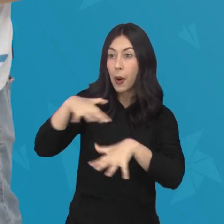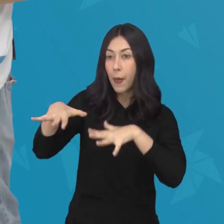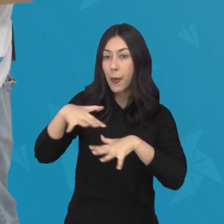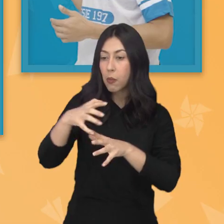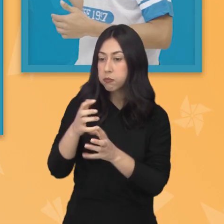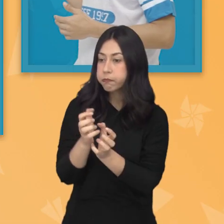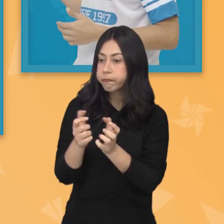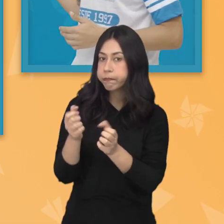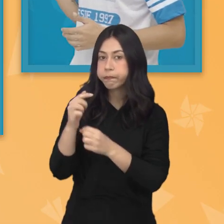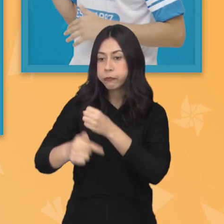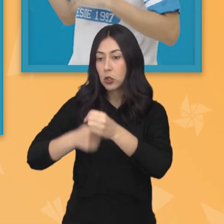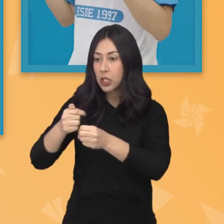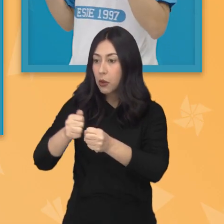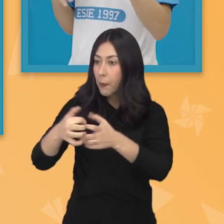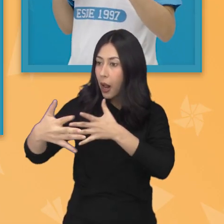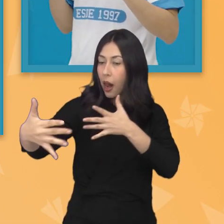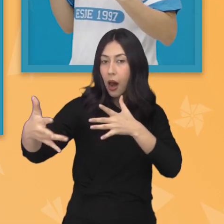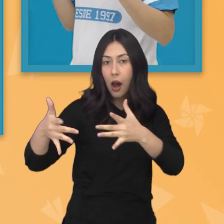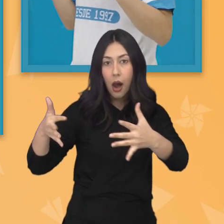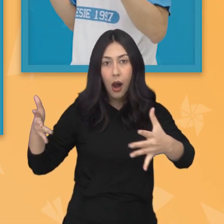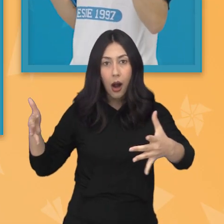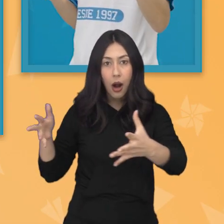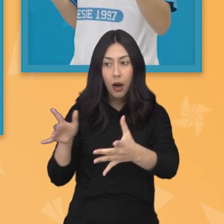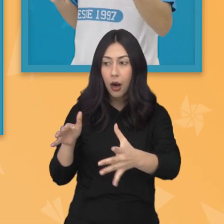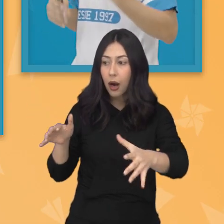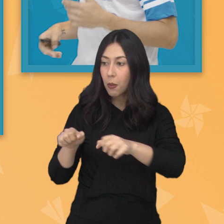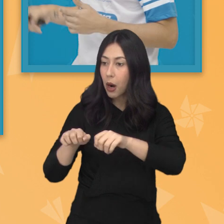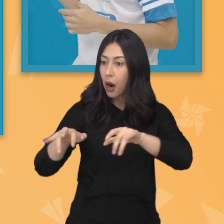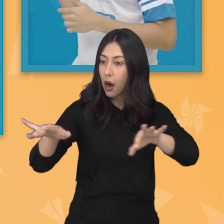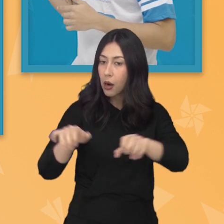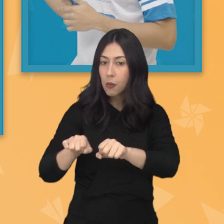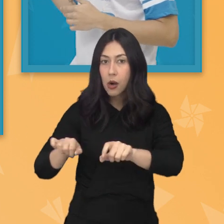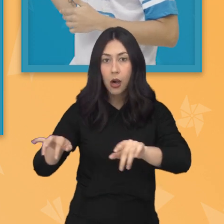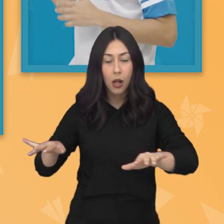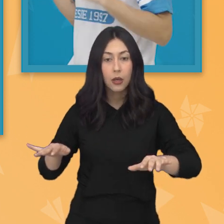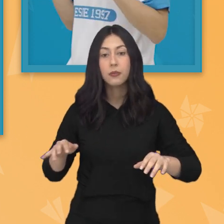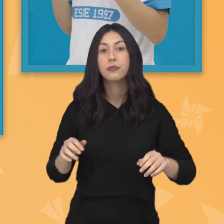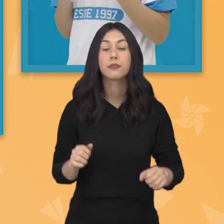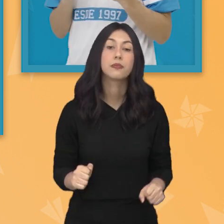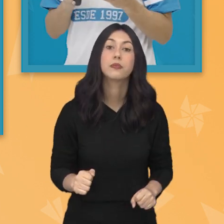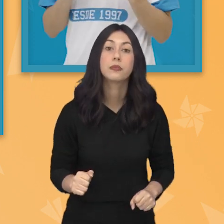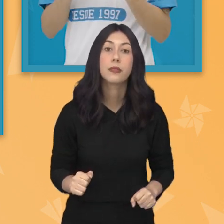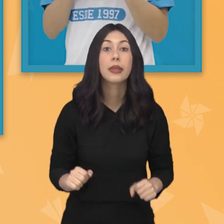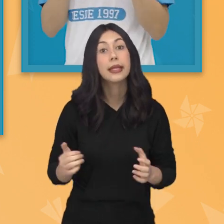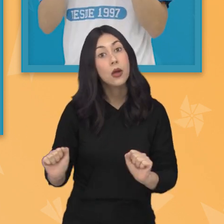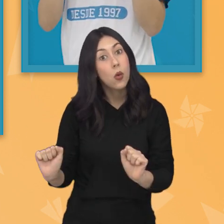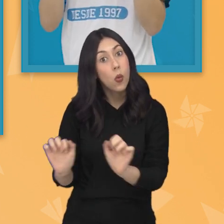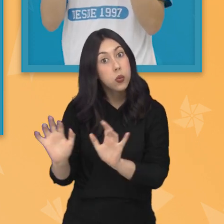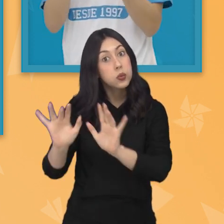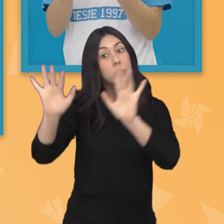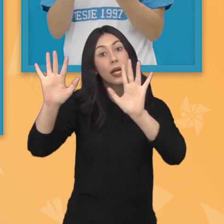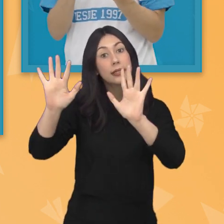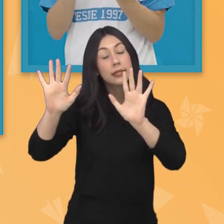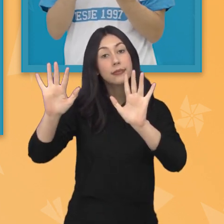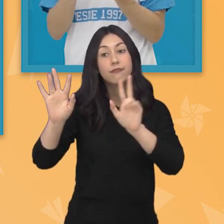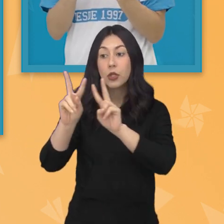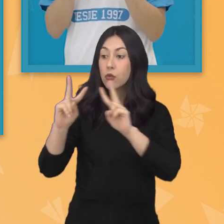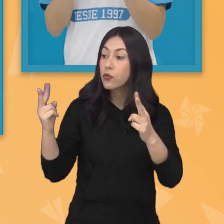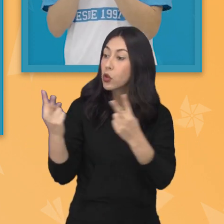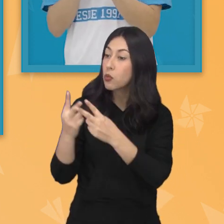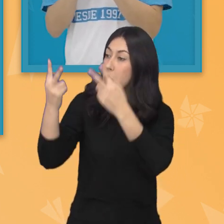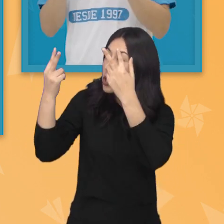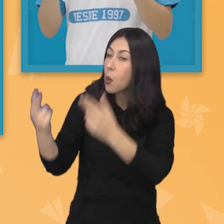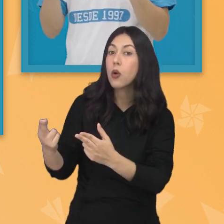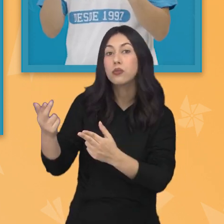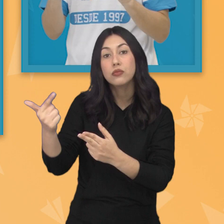aleatória, sem qualquer tipo de ordenação. Né? E esses gases, como eu falei, por eles não terem um volume definido,